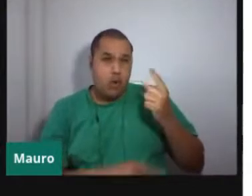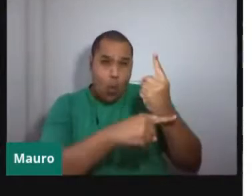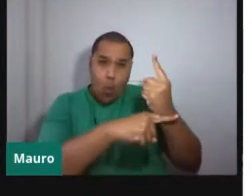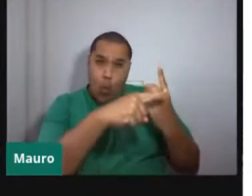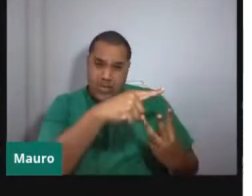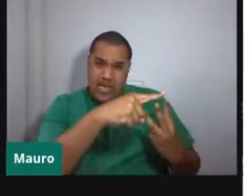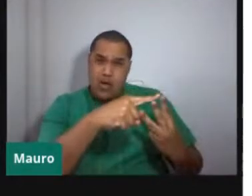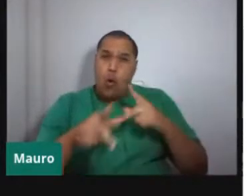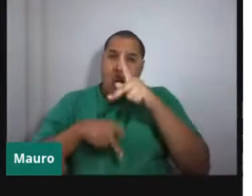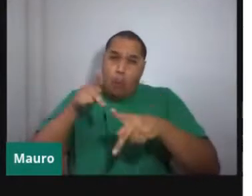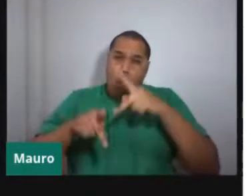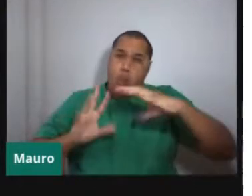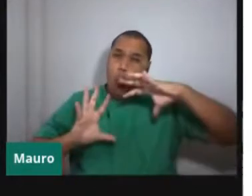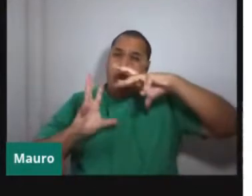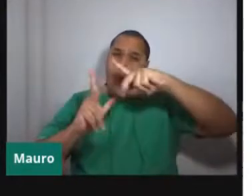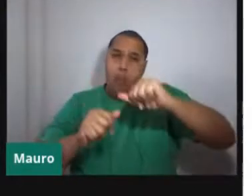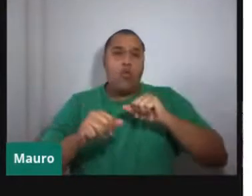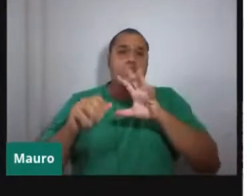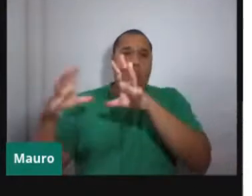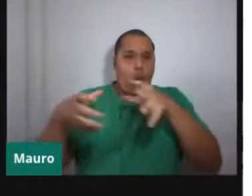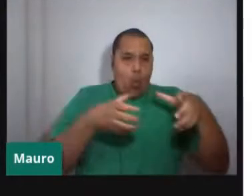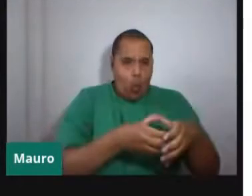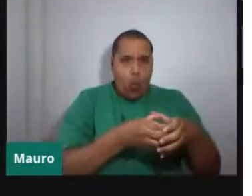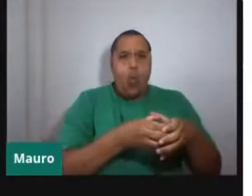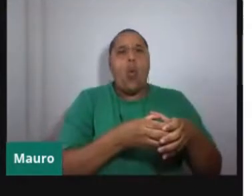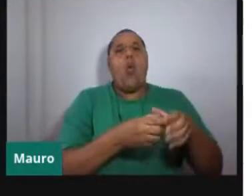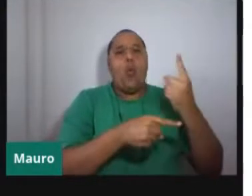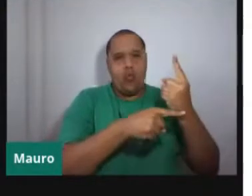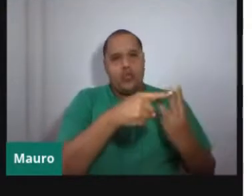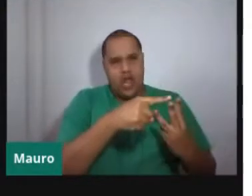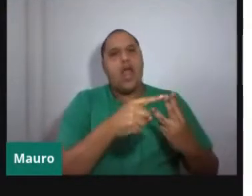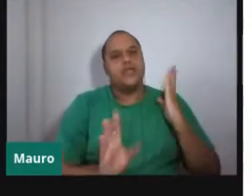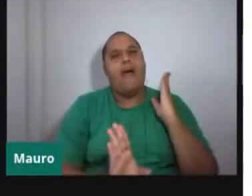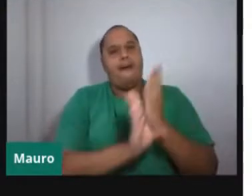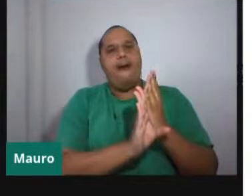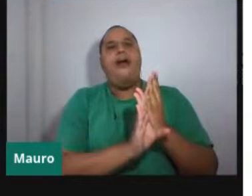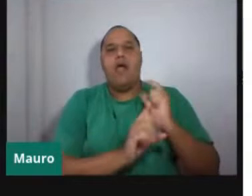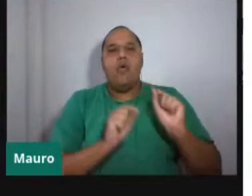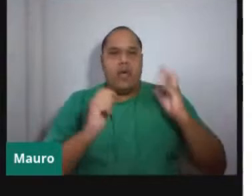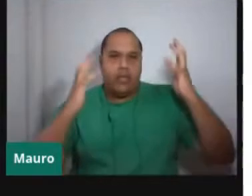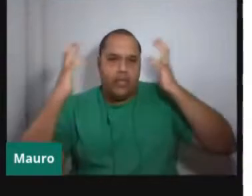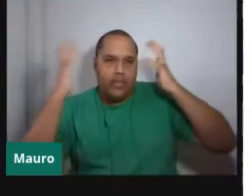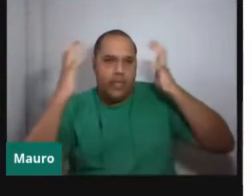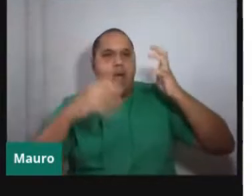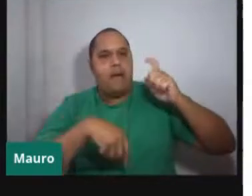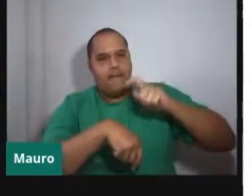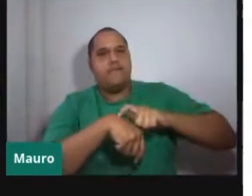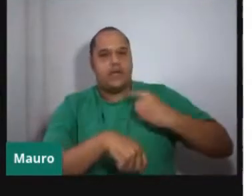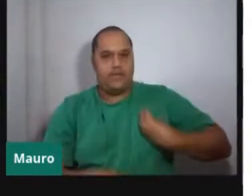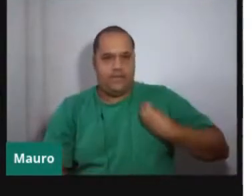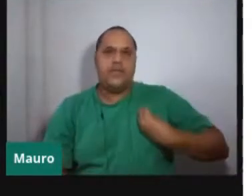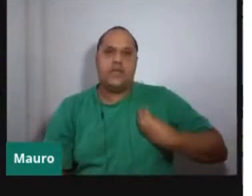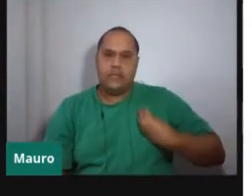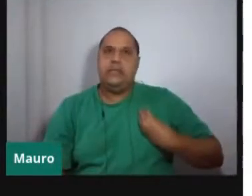da população mundial vai ser diagnosticada com algum transtorno mental em algum momento da sua vida, né, isso é bastante